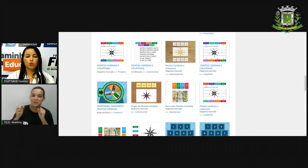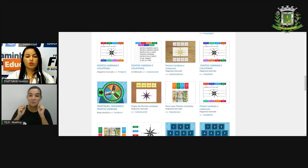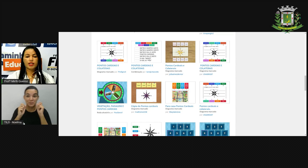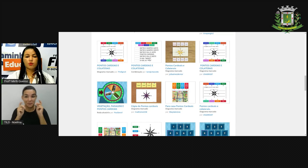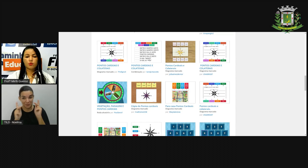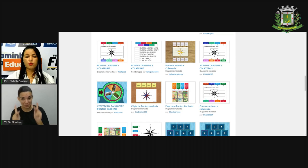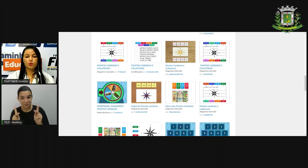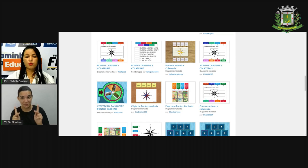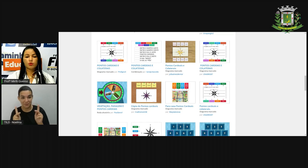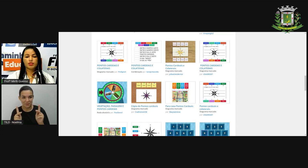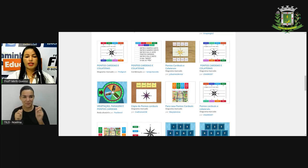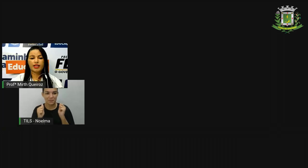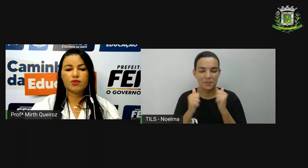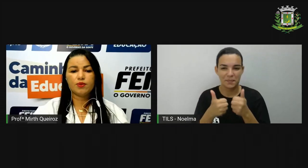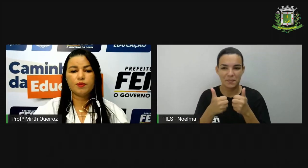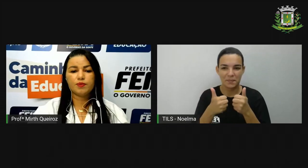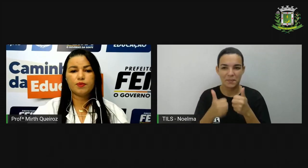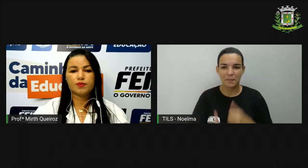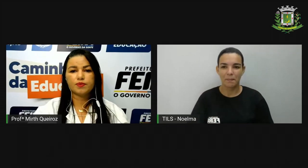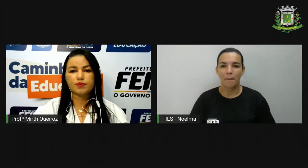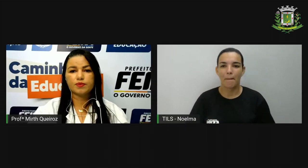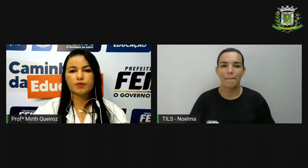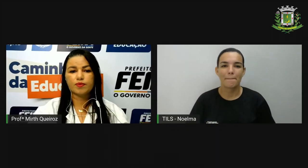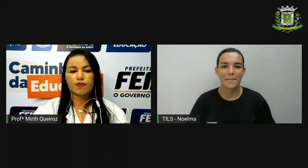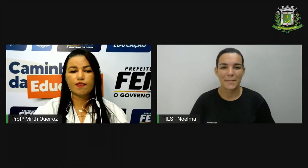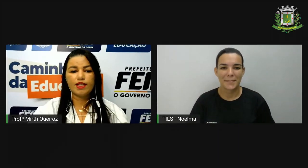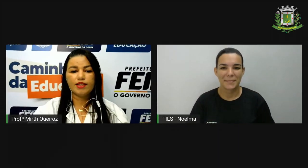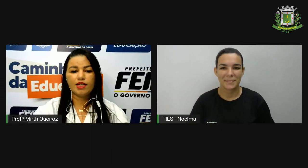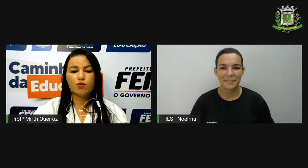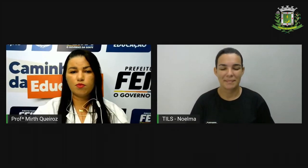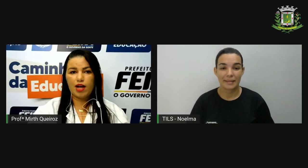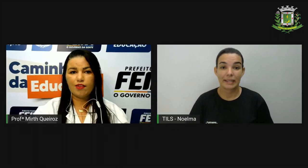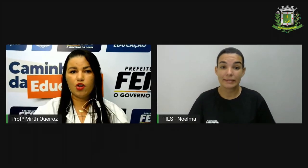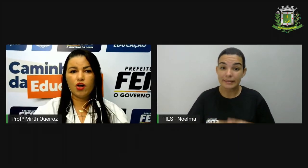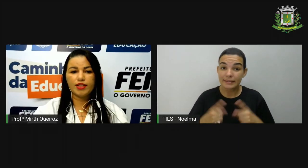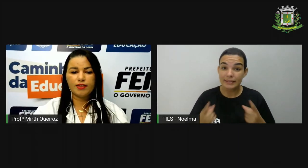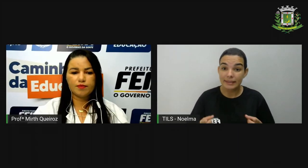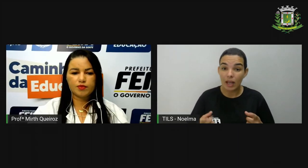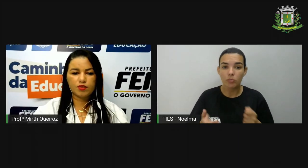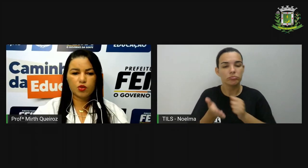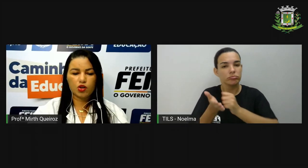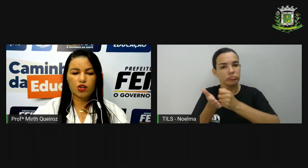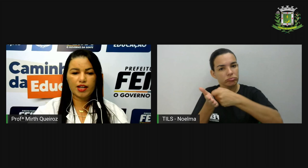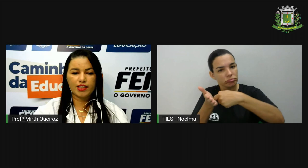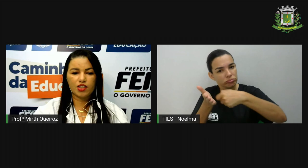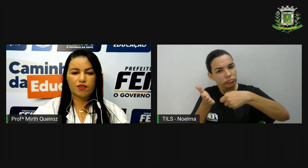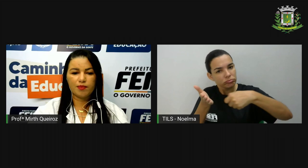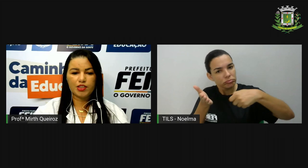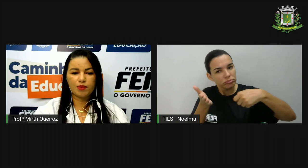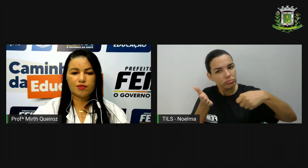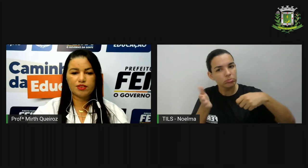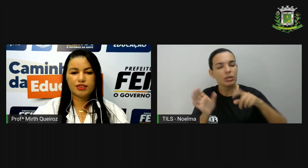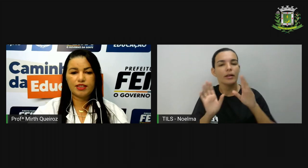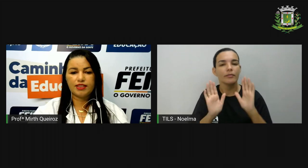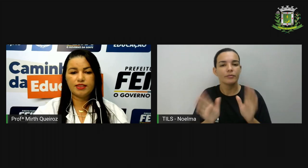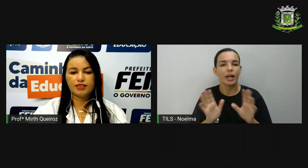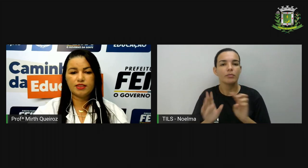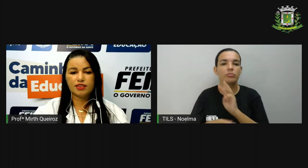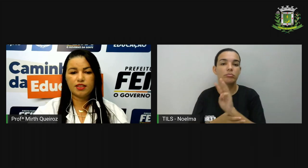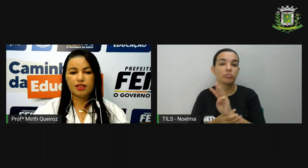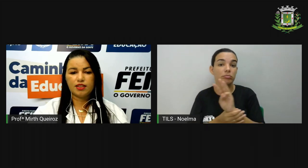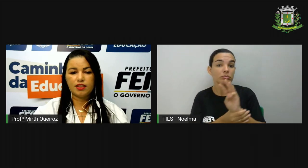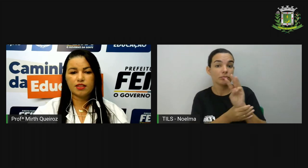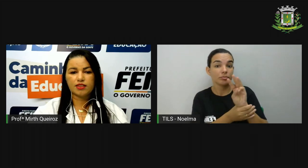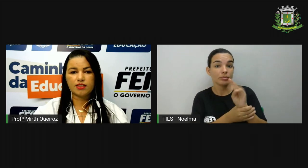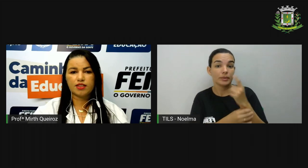conteúdo certo então anotem vou colocar aqui novamente para vocês